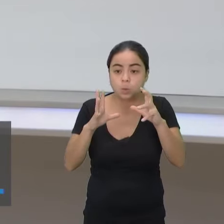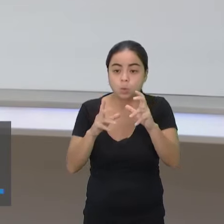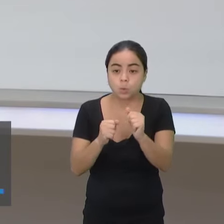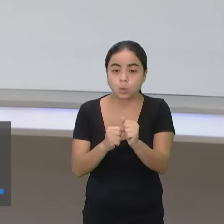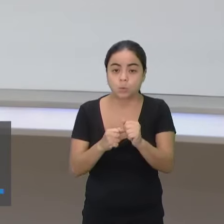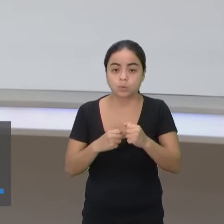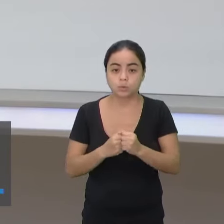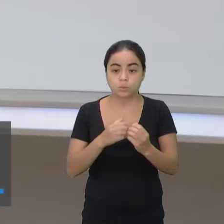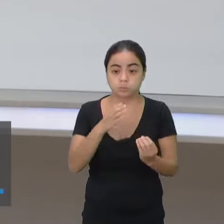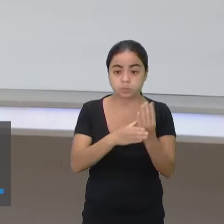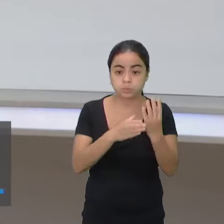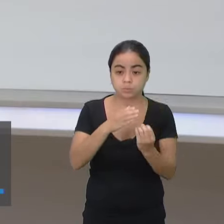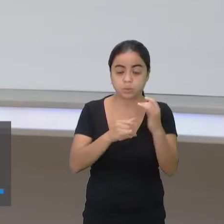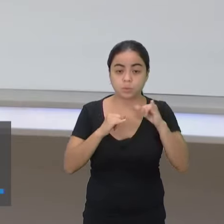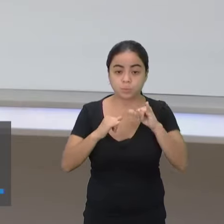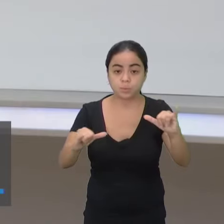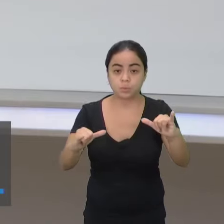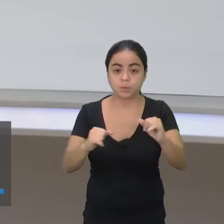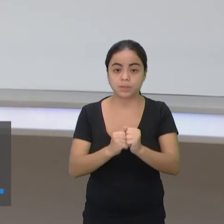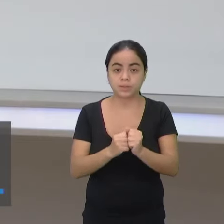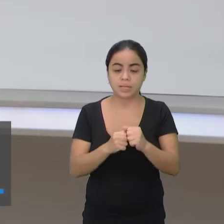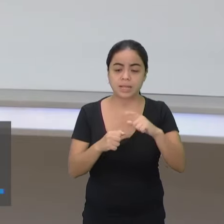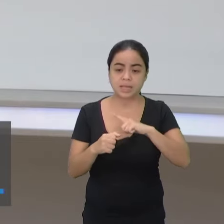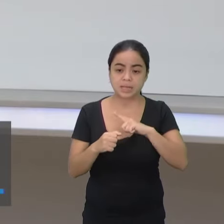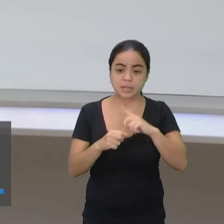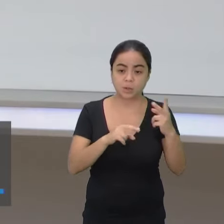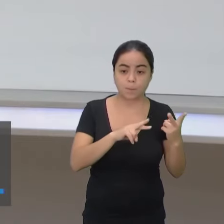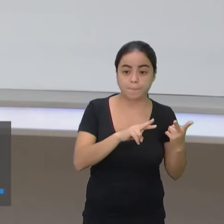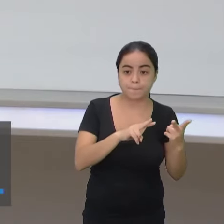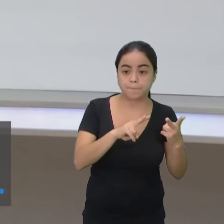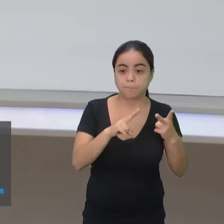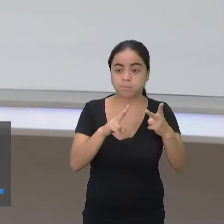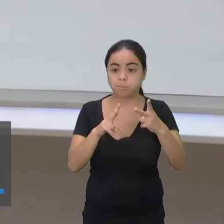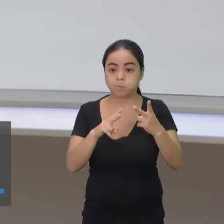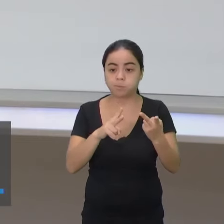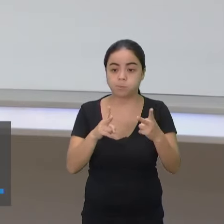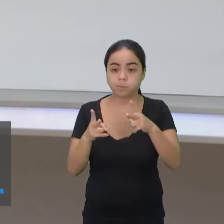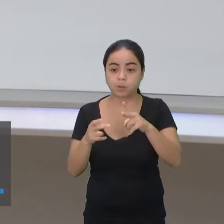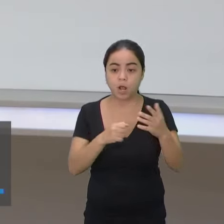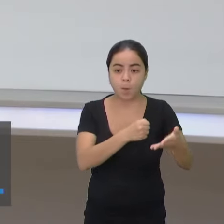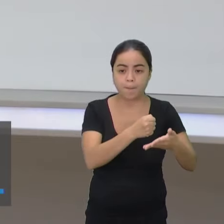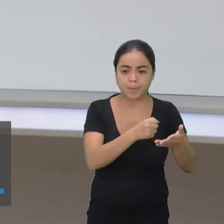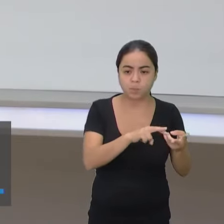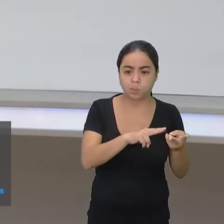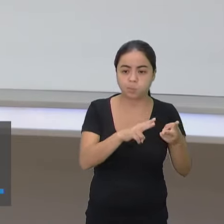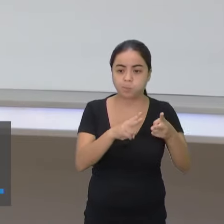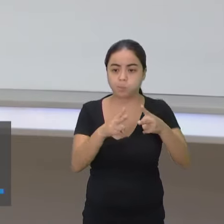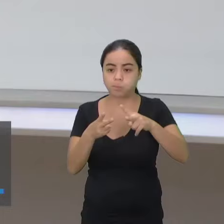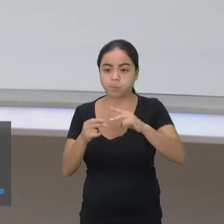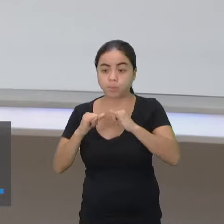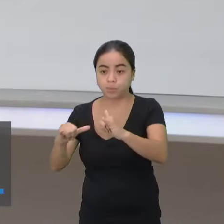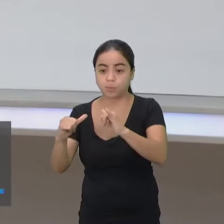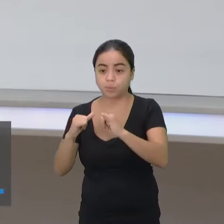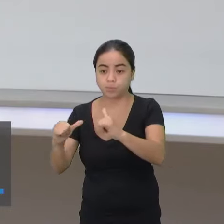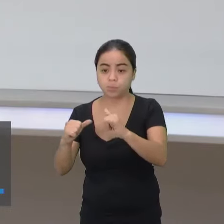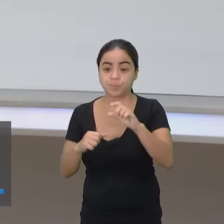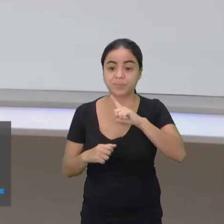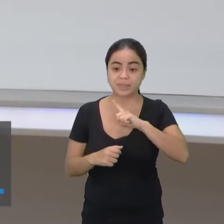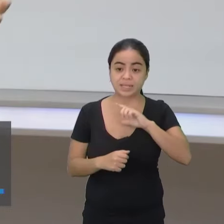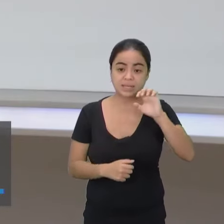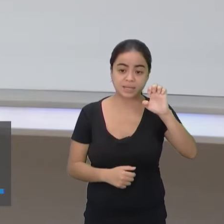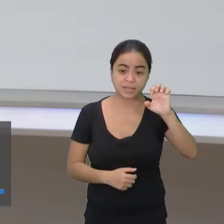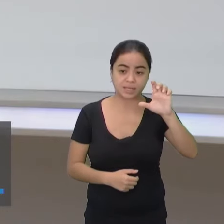elétricos, os geradores pegam um tipo de energia e transformam em elétrica, tem este princípio físico aí, o eletromagnetismo,